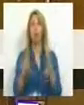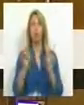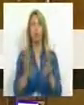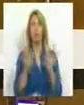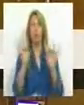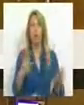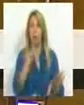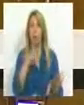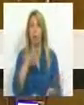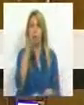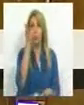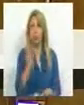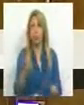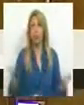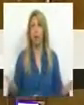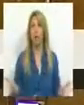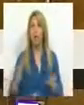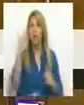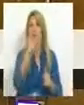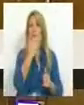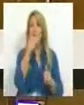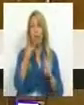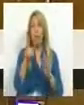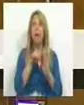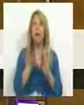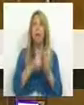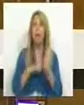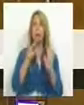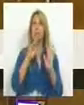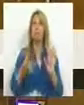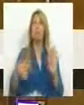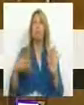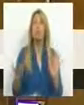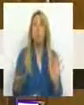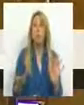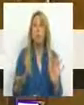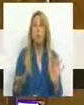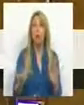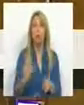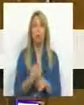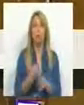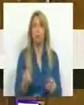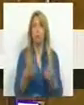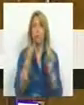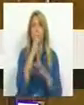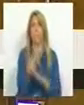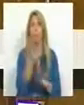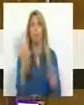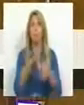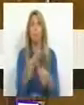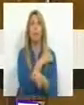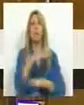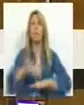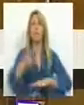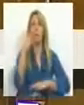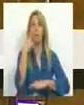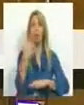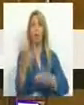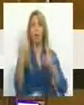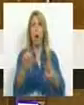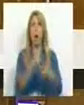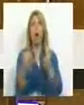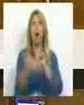de referir, se esta cláusula e esta faculdade ainda por cima não é aplicável aos prédios em que se verifica uma alteração